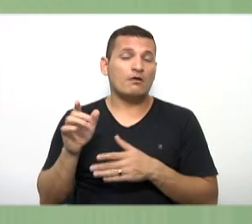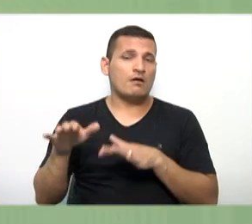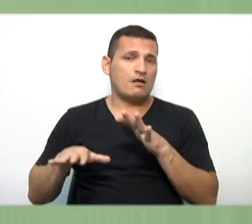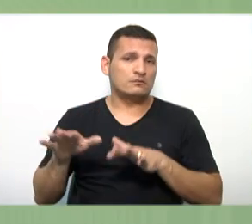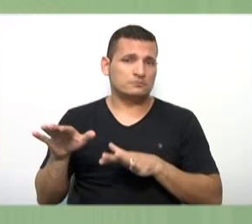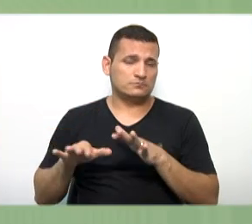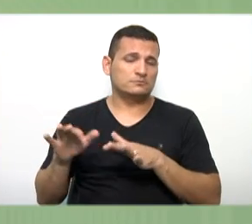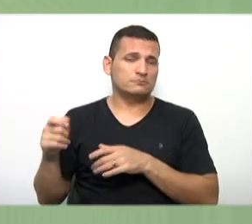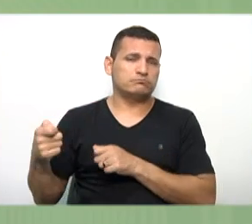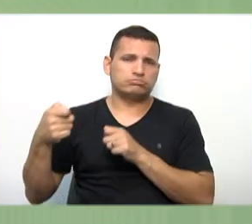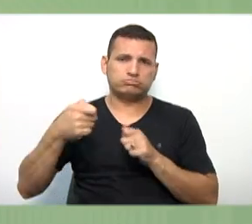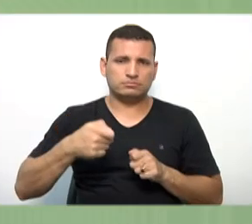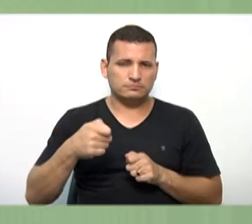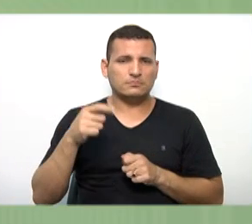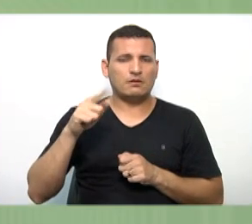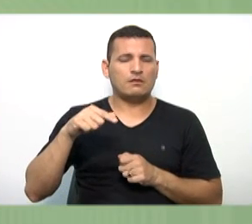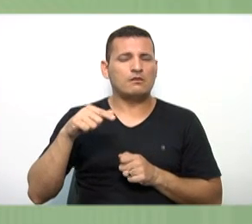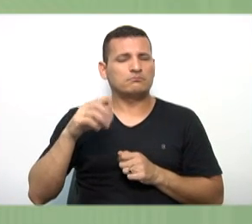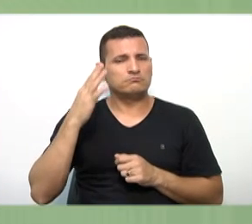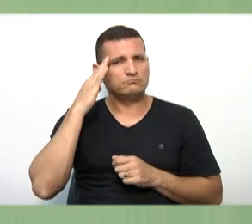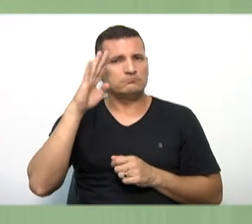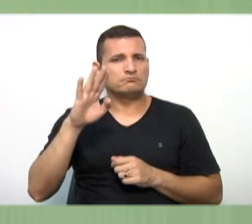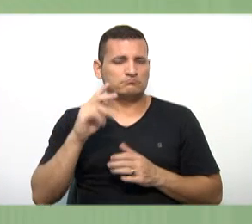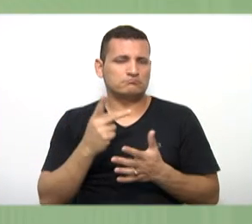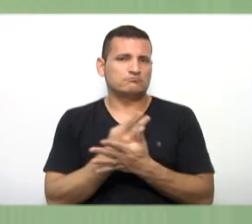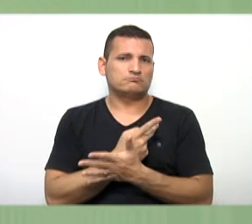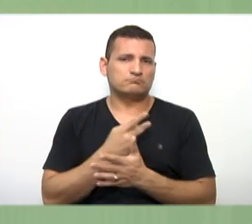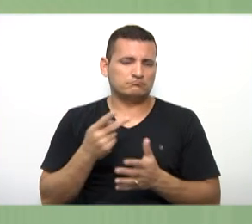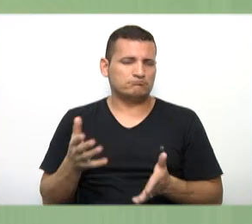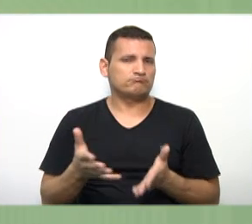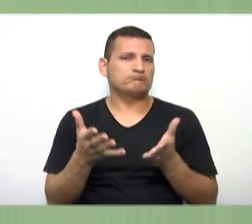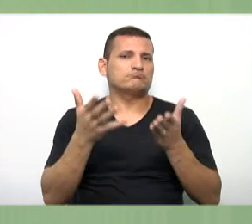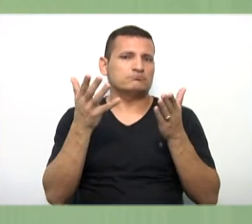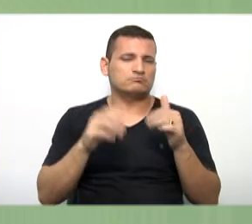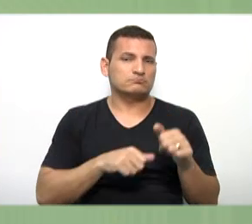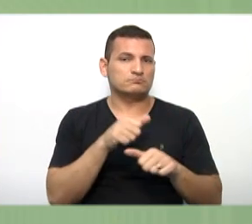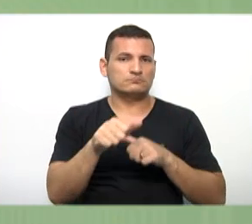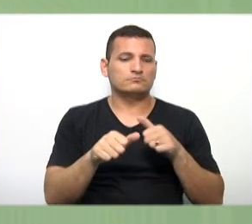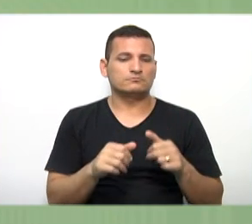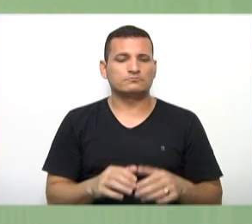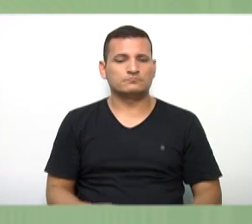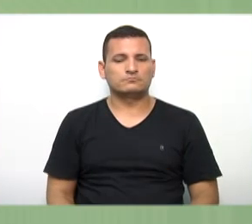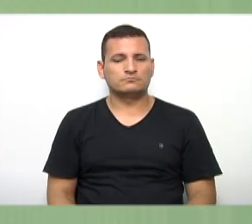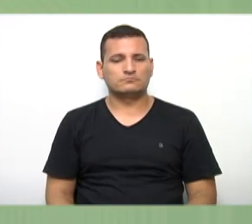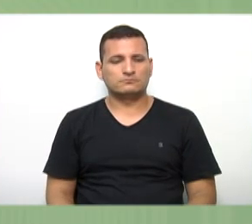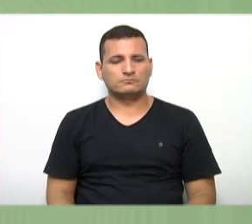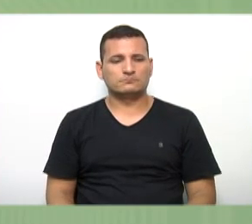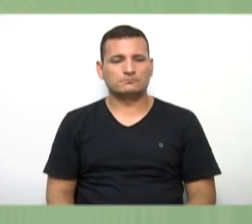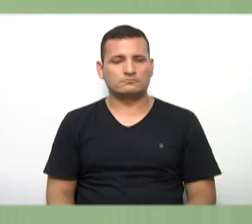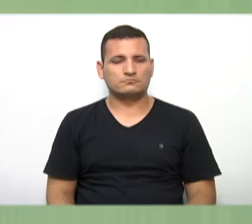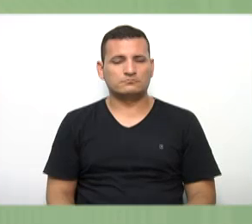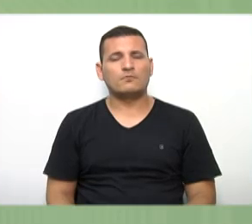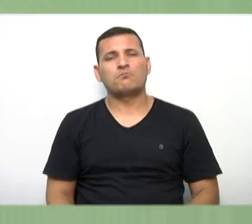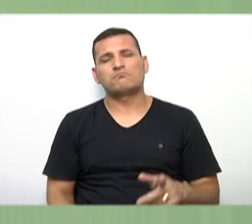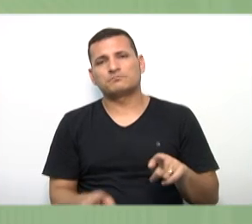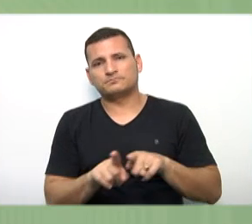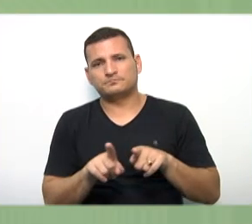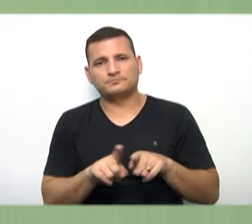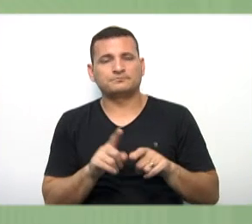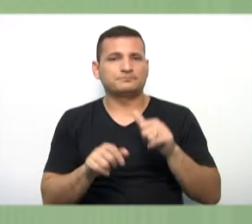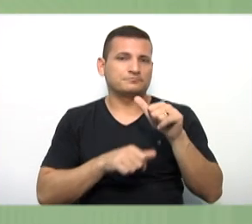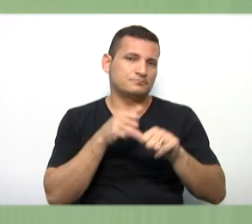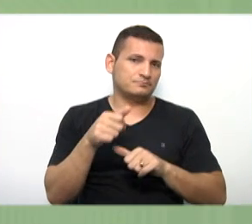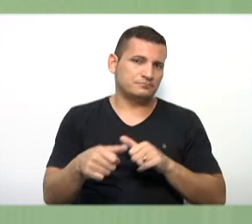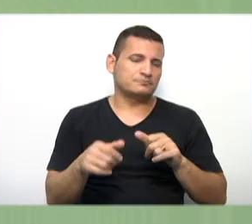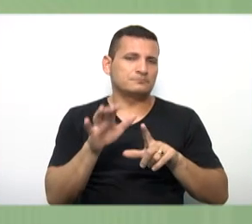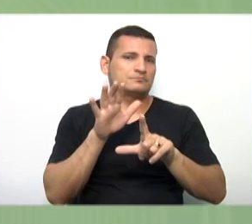geralmente é um dos principais fatores que impulsionam a mudança. Mas também nós temos modificações decorrentes da legislação que vão